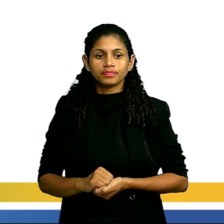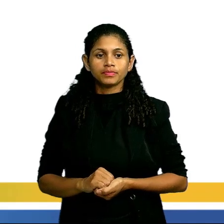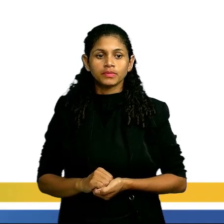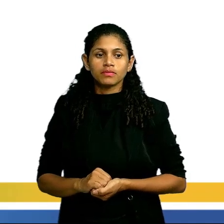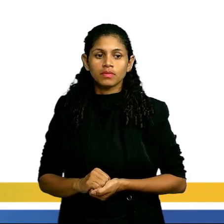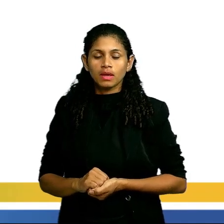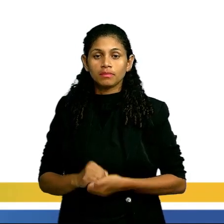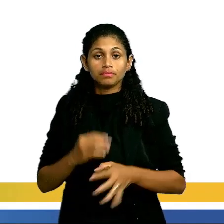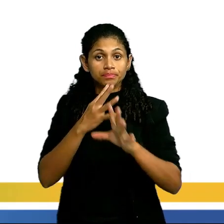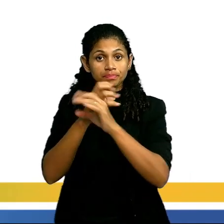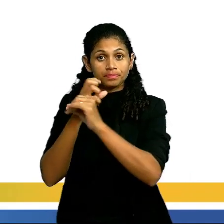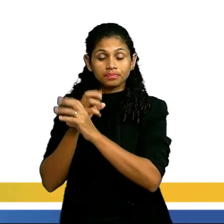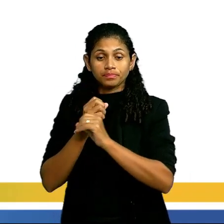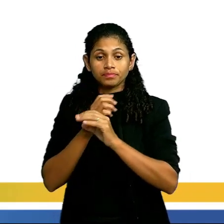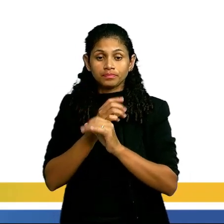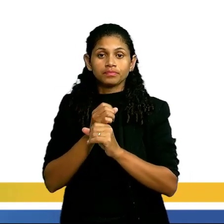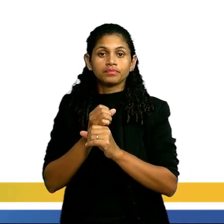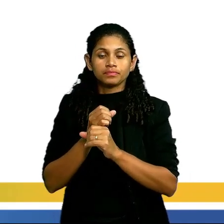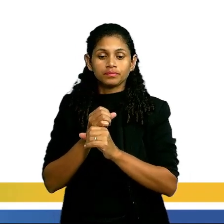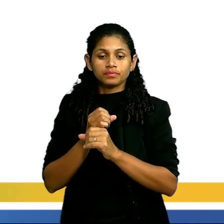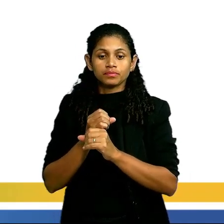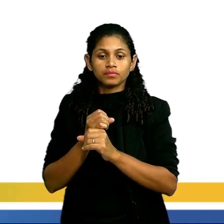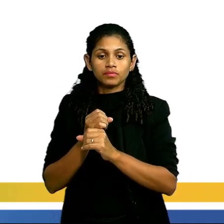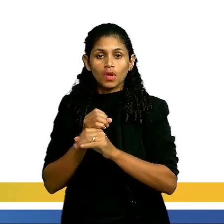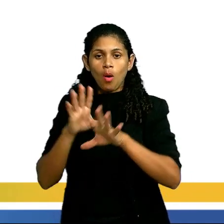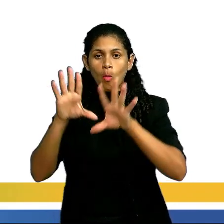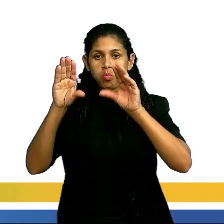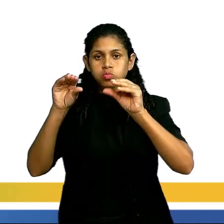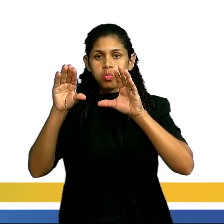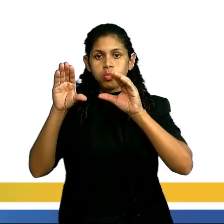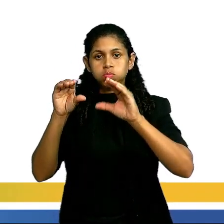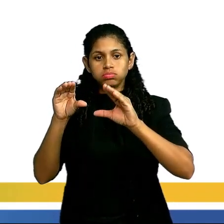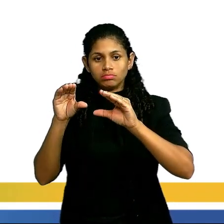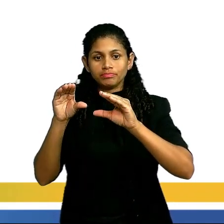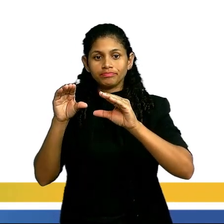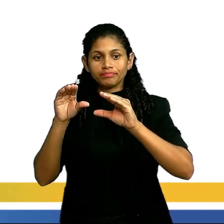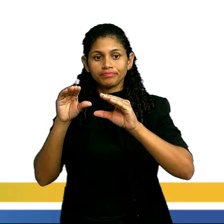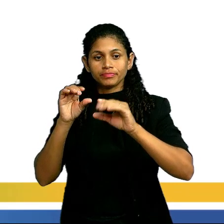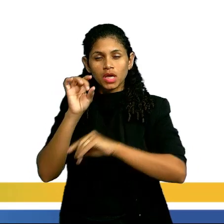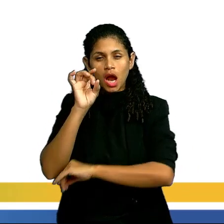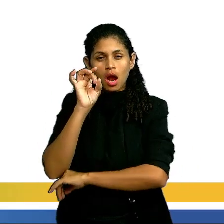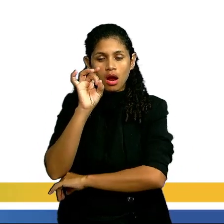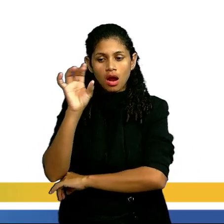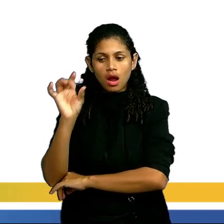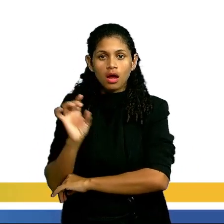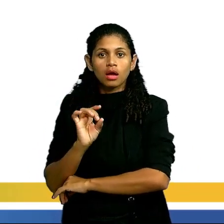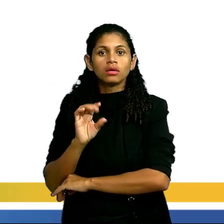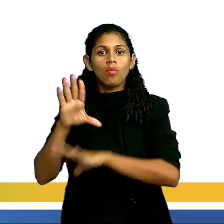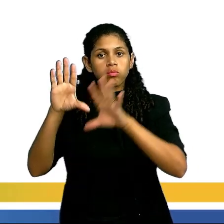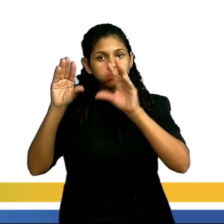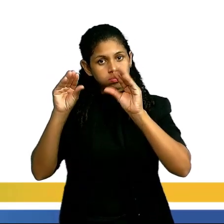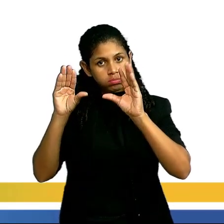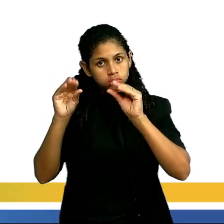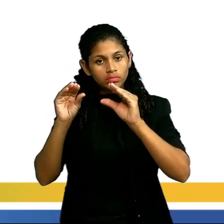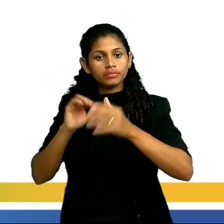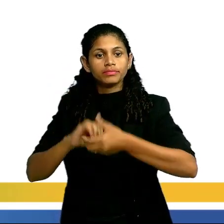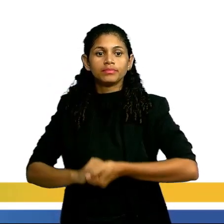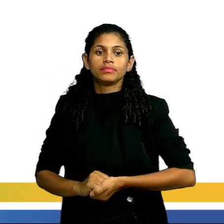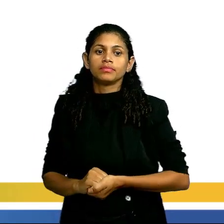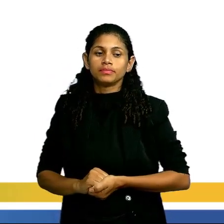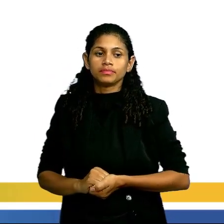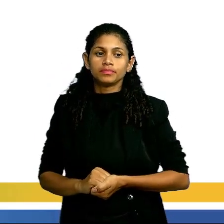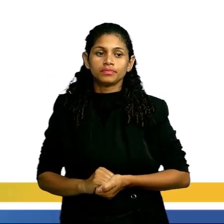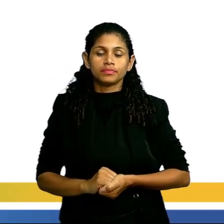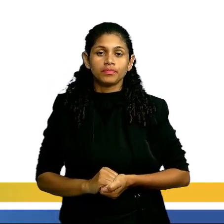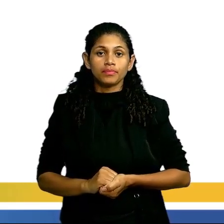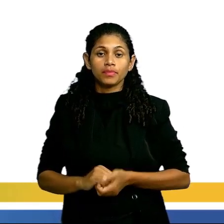Vamos calcular as dimensões e o volume de cada almofada. Vejamos aí, primeiro,